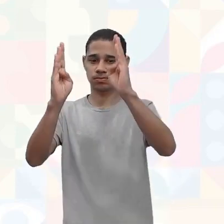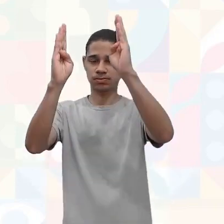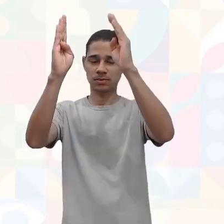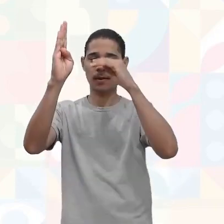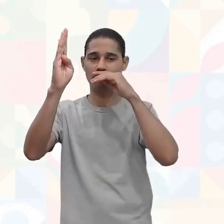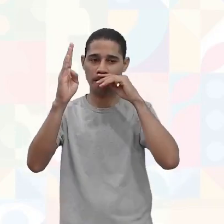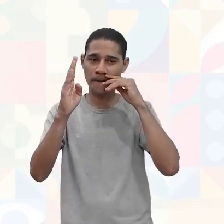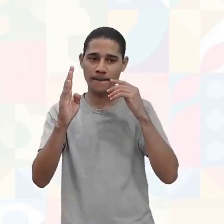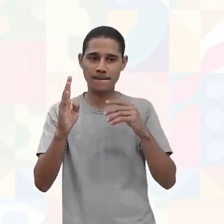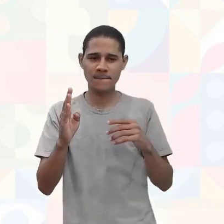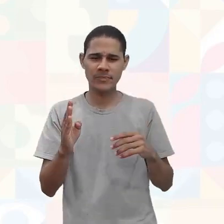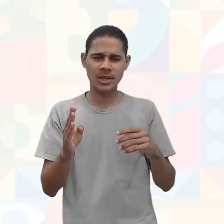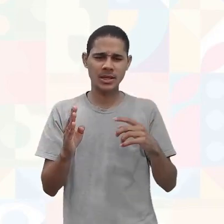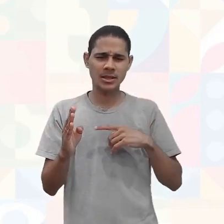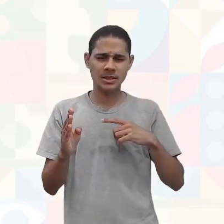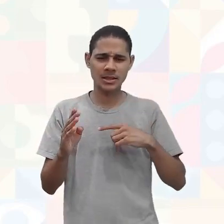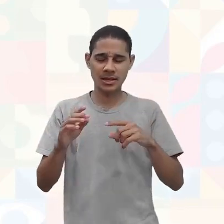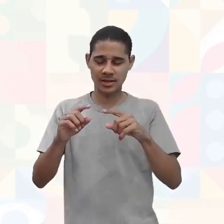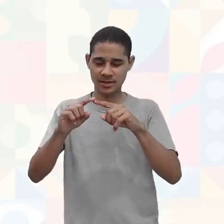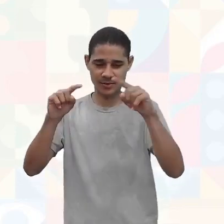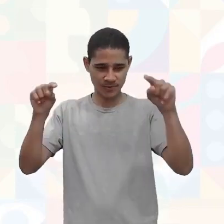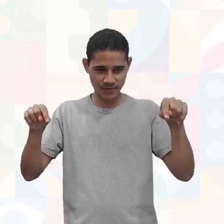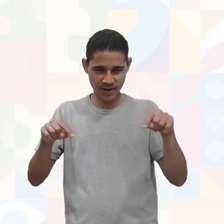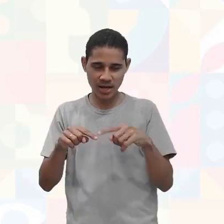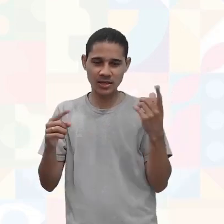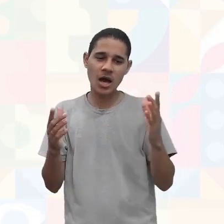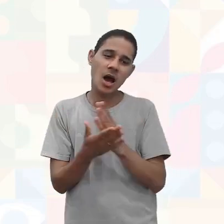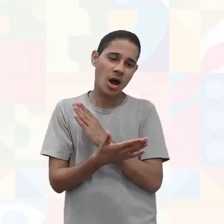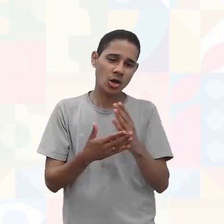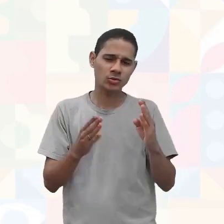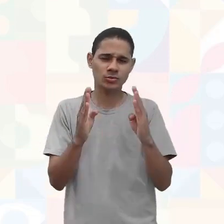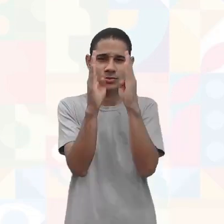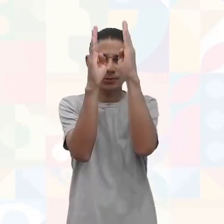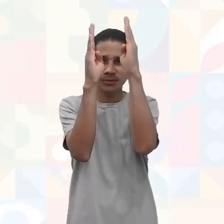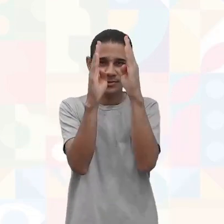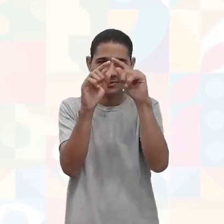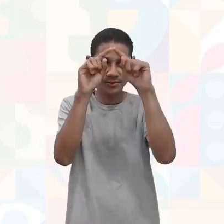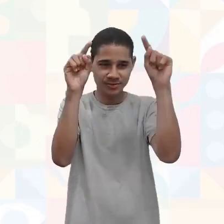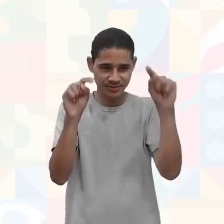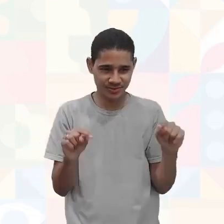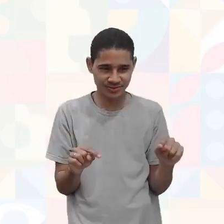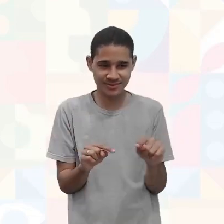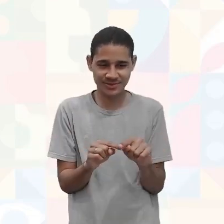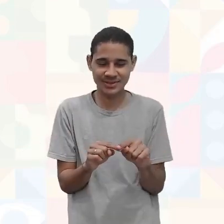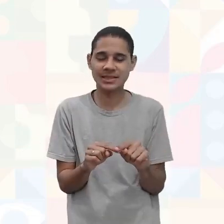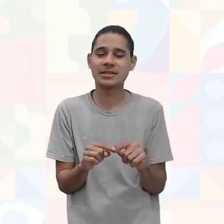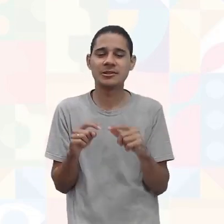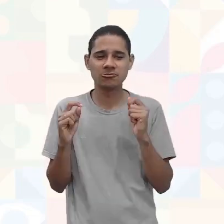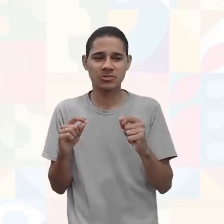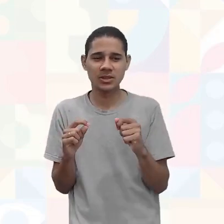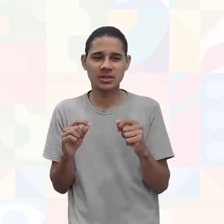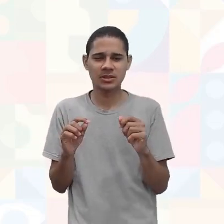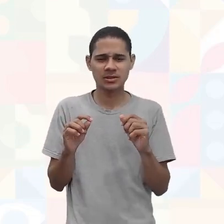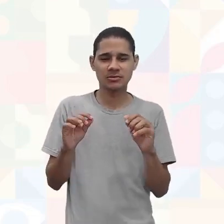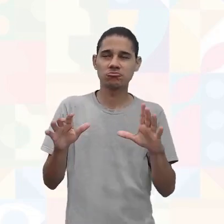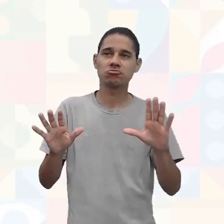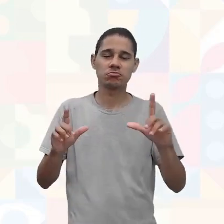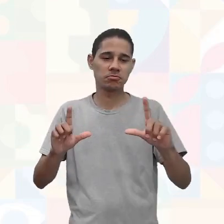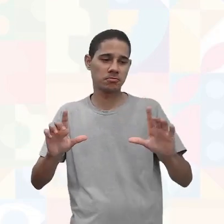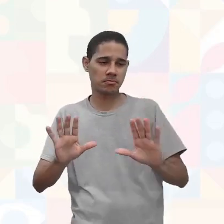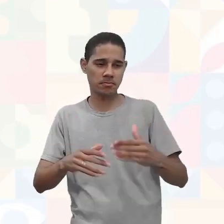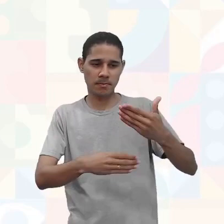peças retangulares, né? Então, estão todas alinhandinhas e aí a gente pode colocar para fazer uma parede com